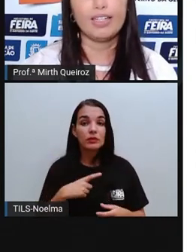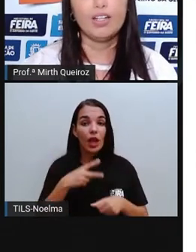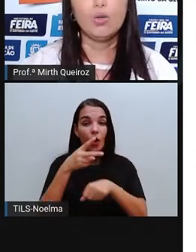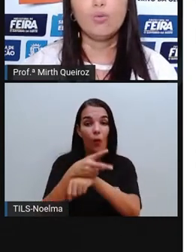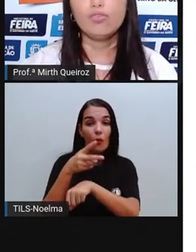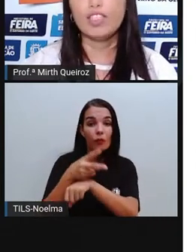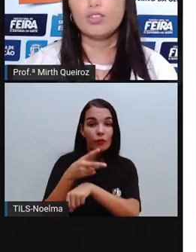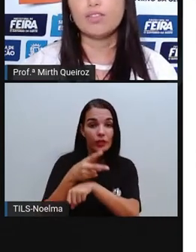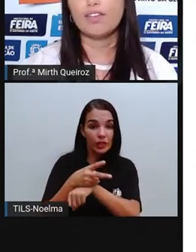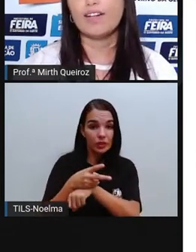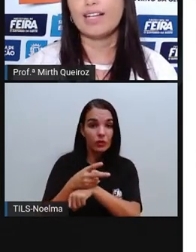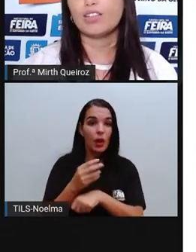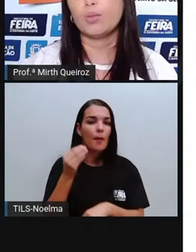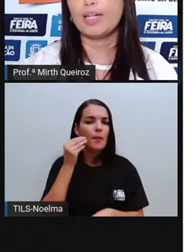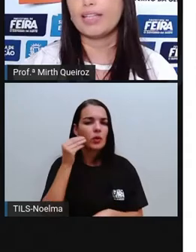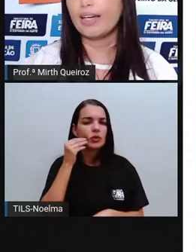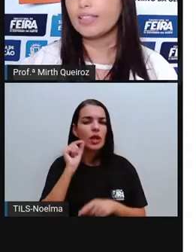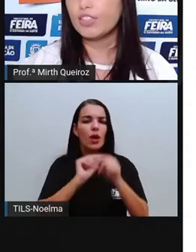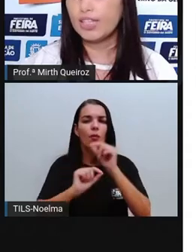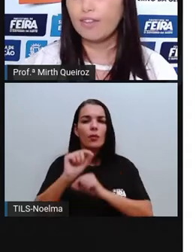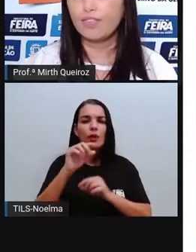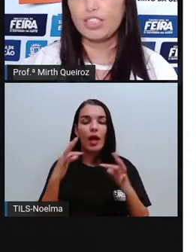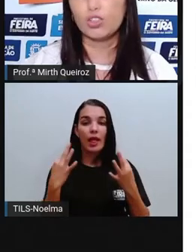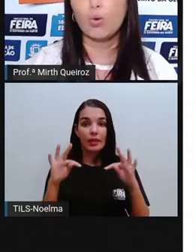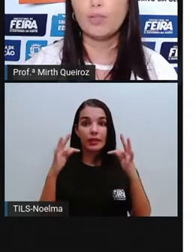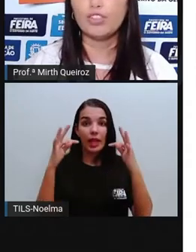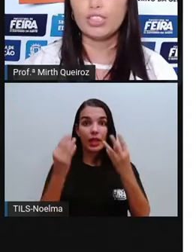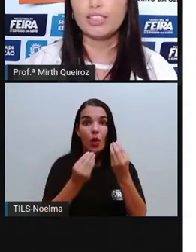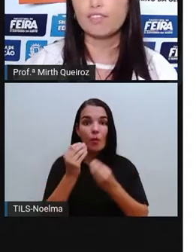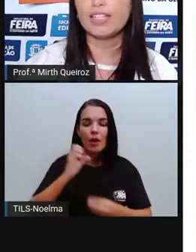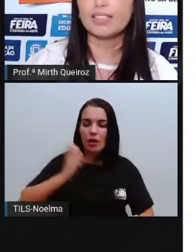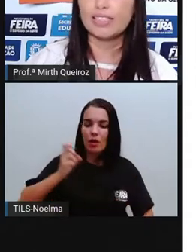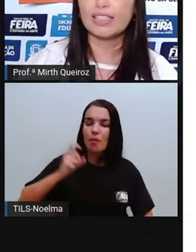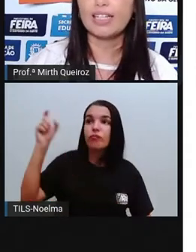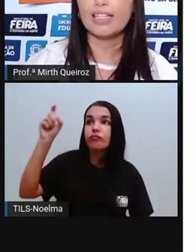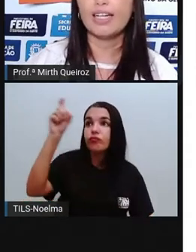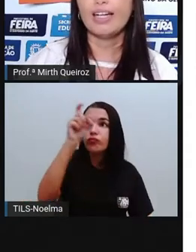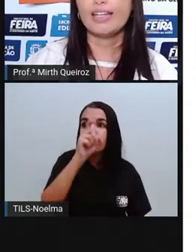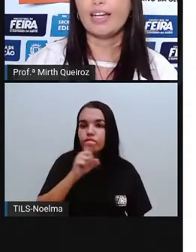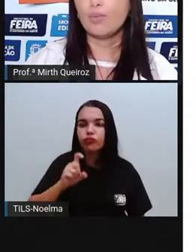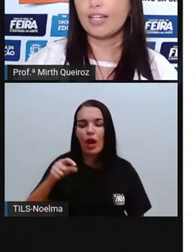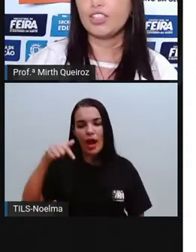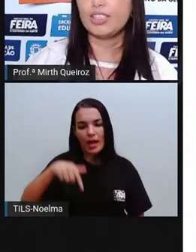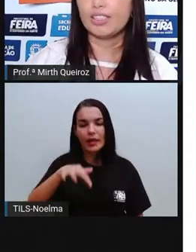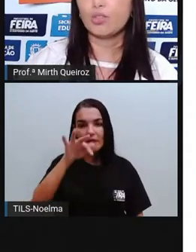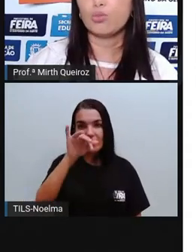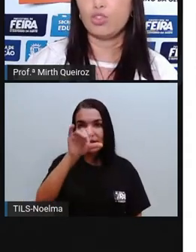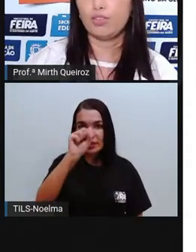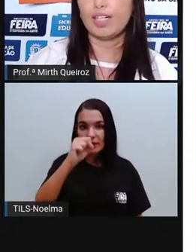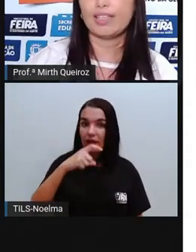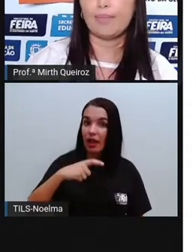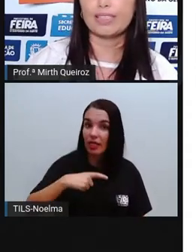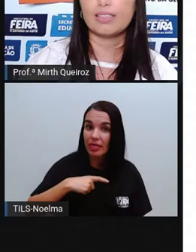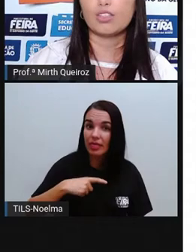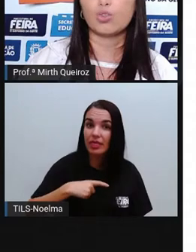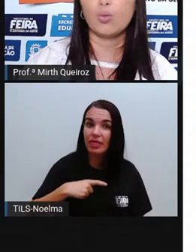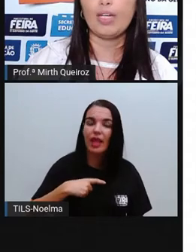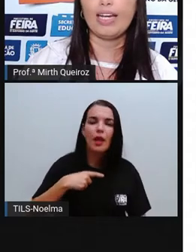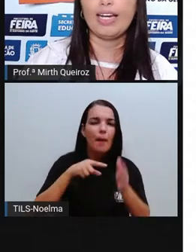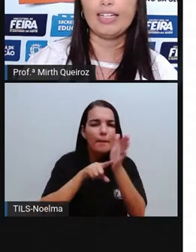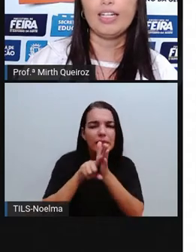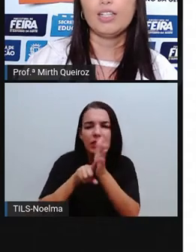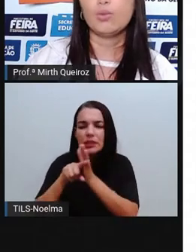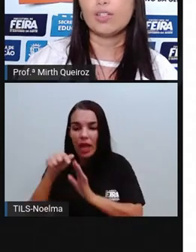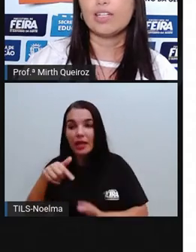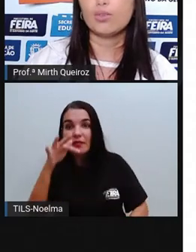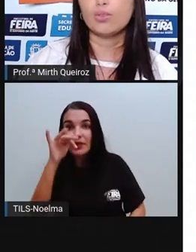aqui um vídeo que vai falar sobre a técnica de grafite. Como eu disse, em Feira de Santana, tem um artista que eu estive até pesquisando sobre